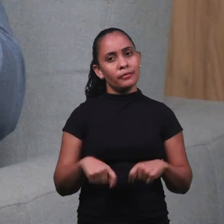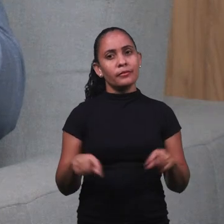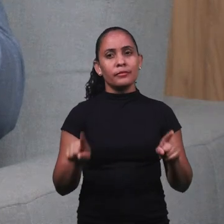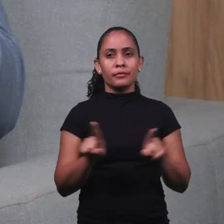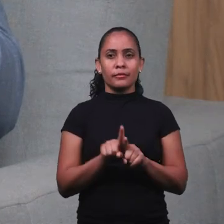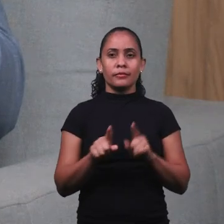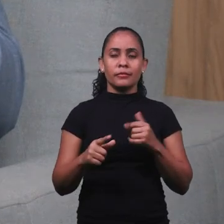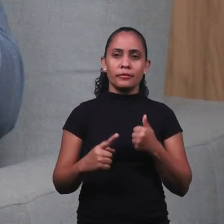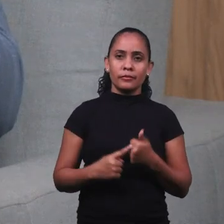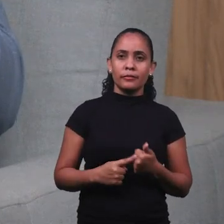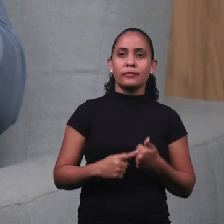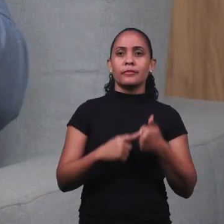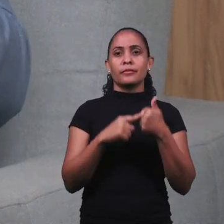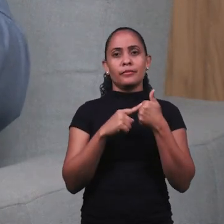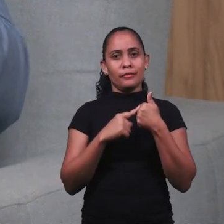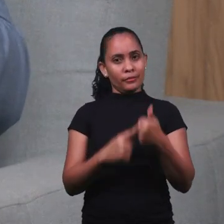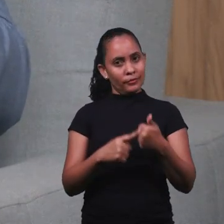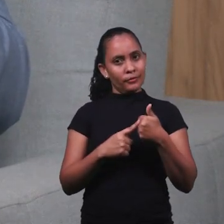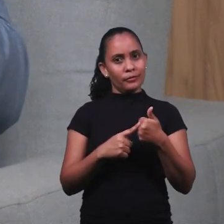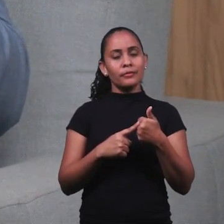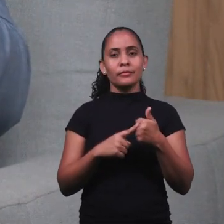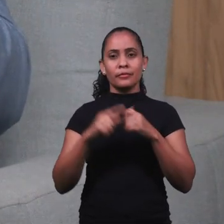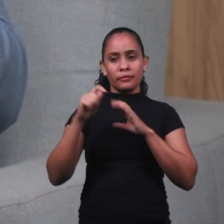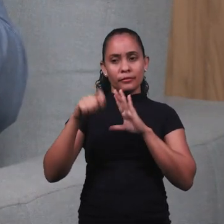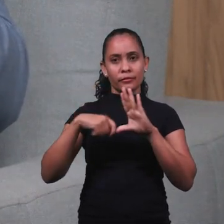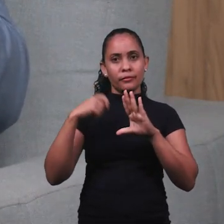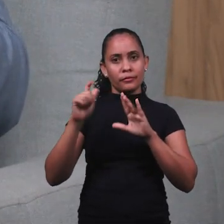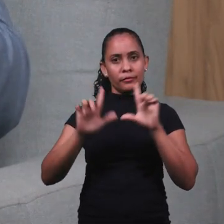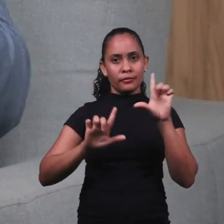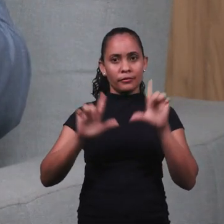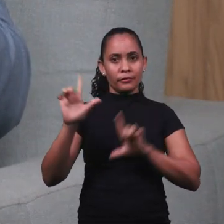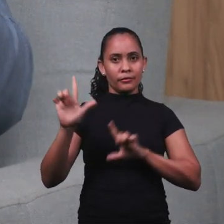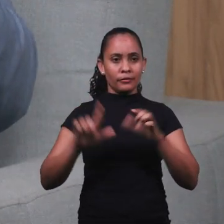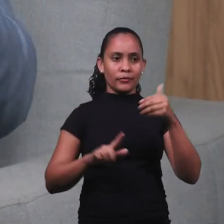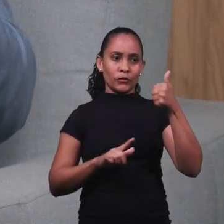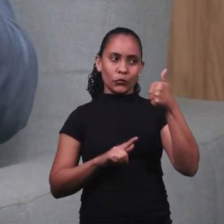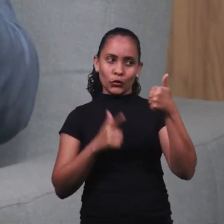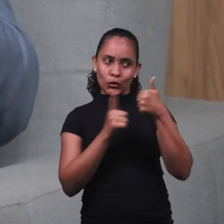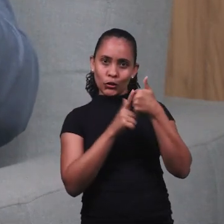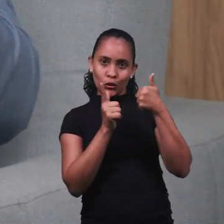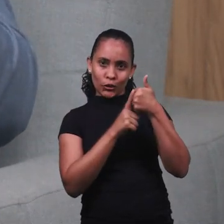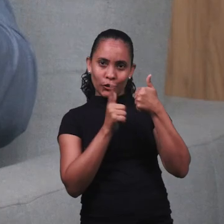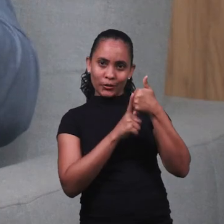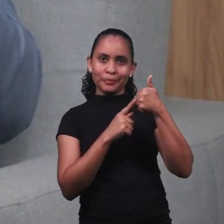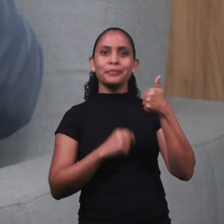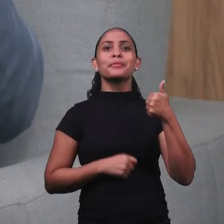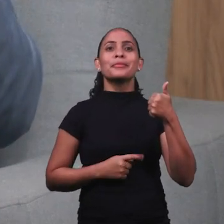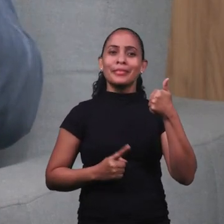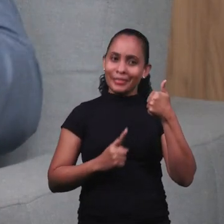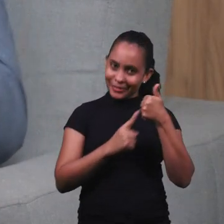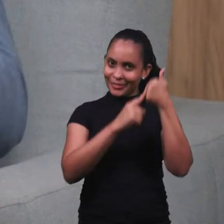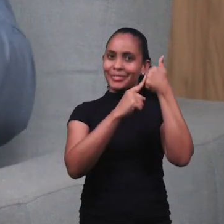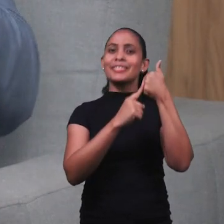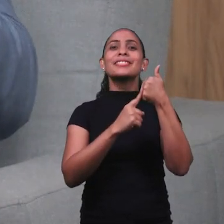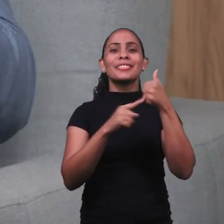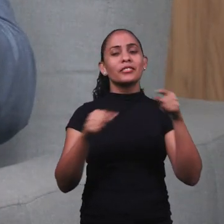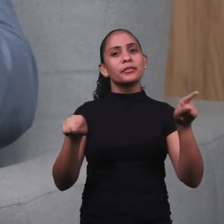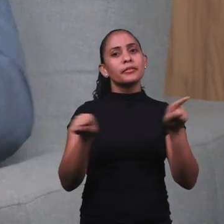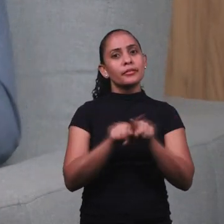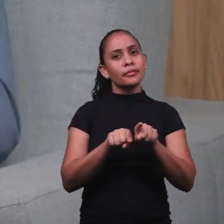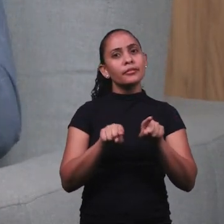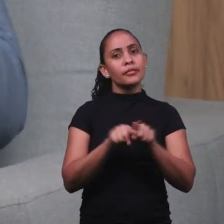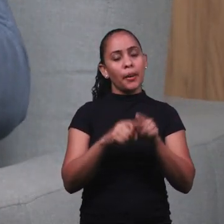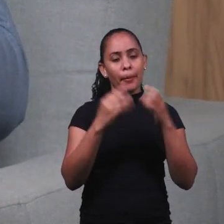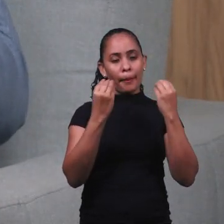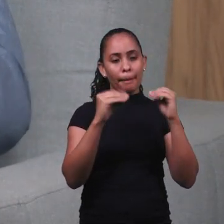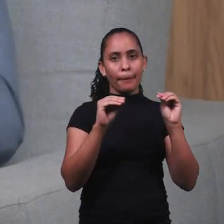também você possa aqui curtir este vídeo, este programa. É o sinalzinho do joia que tem ali, né? O joinha. Clica nele